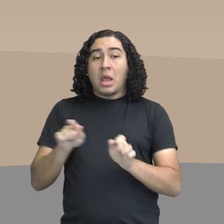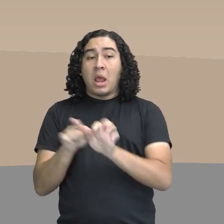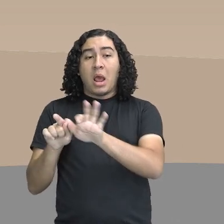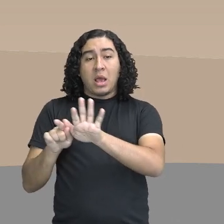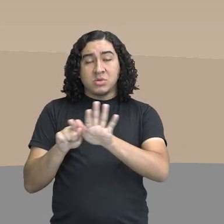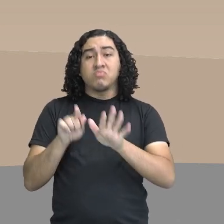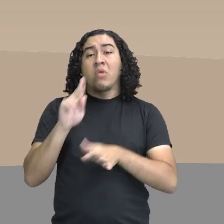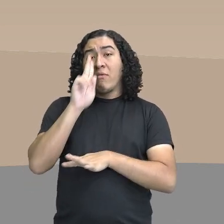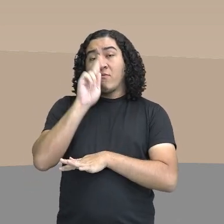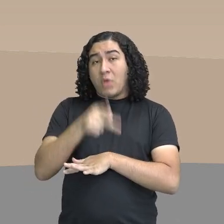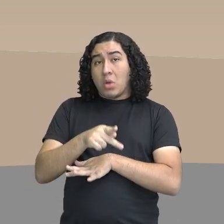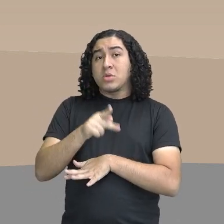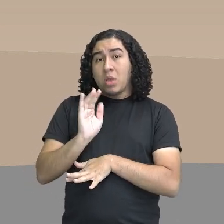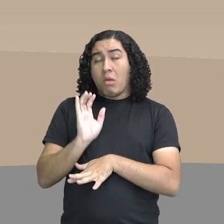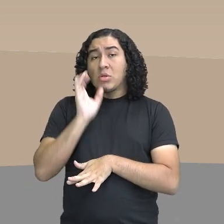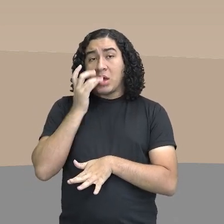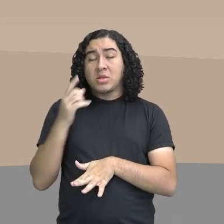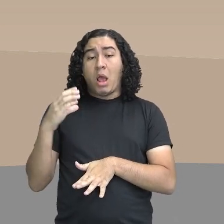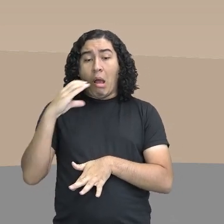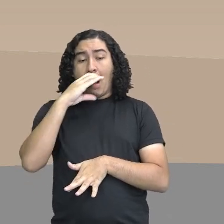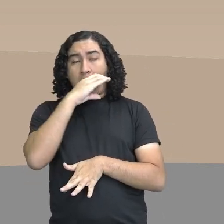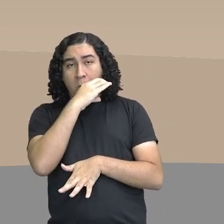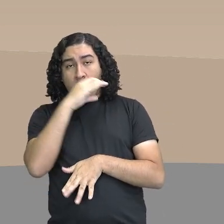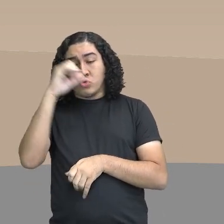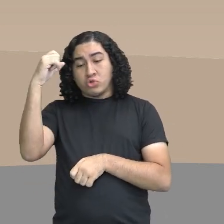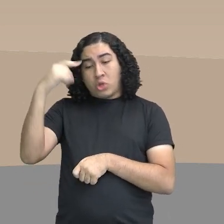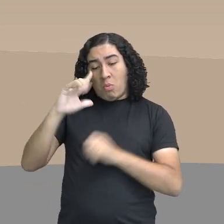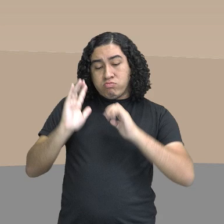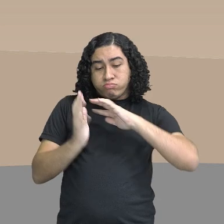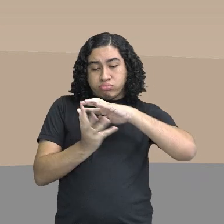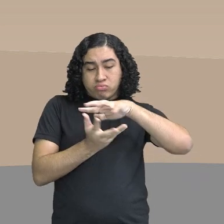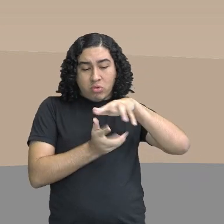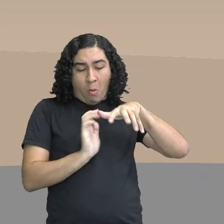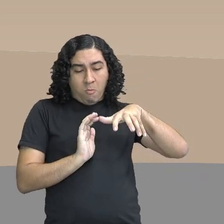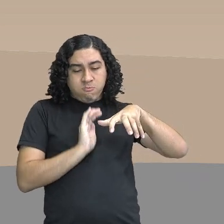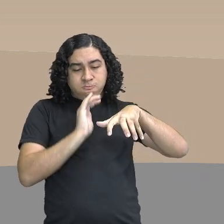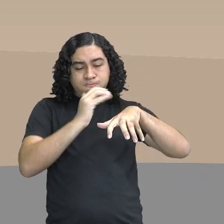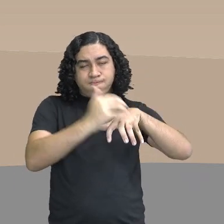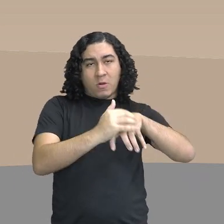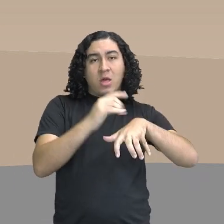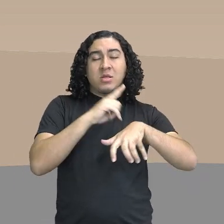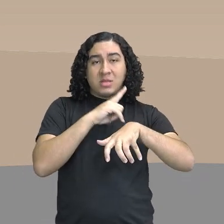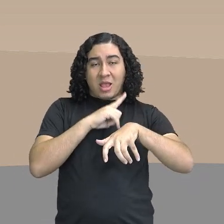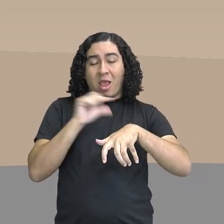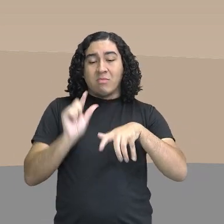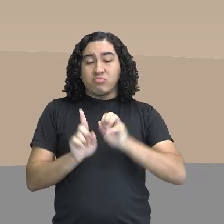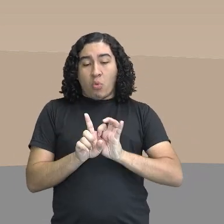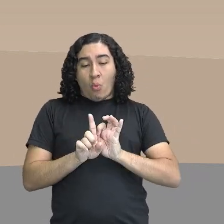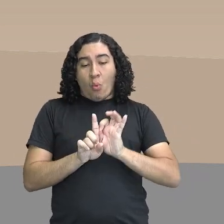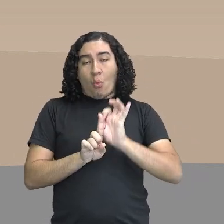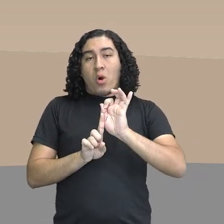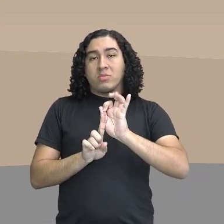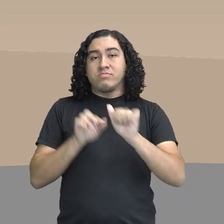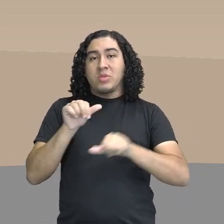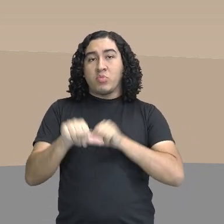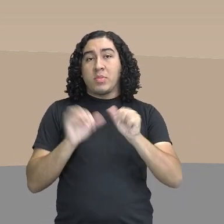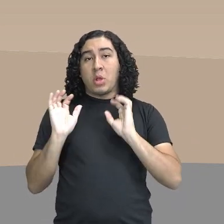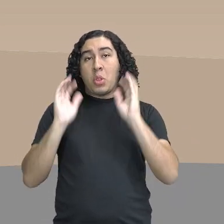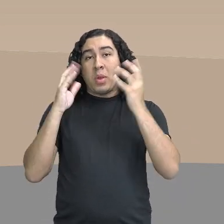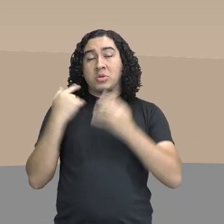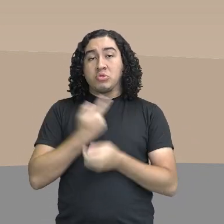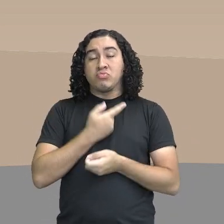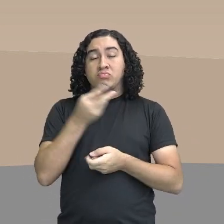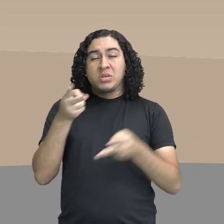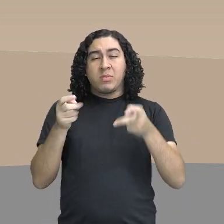e intensifica, né, o efeito estufa, como nós também já estudamos, né? Isso contribui para o aquecimento global e as mudanças climáticas, como nós já